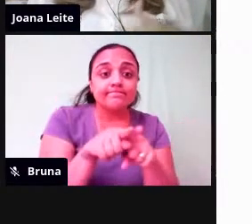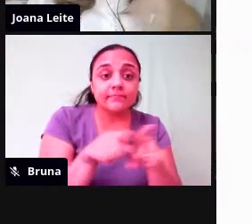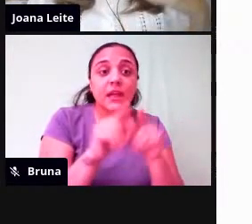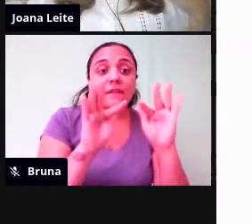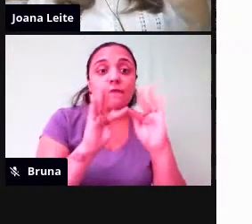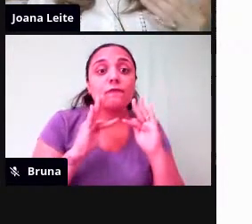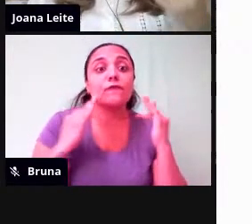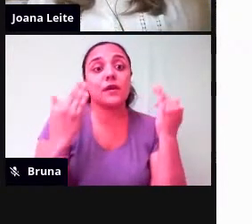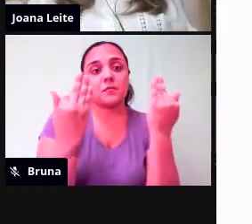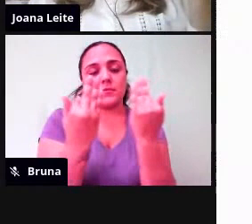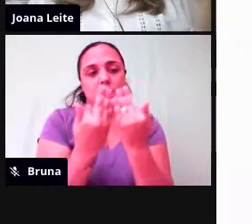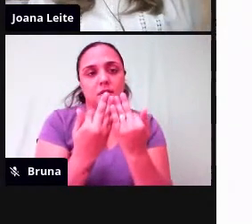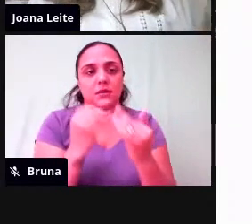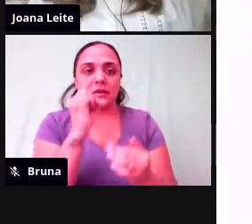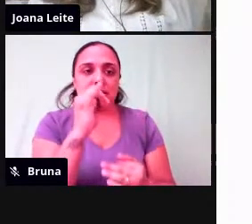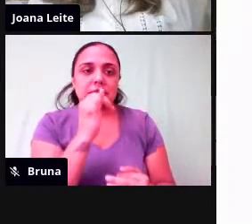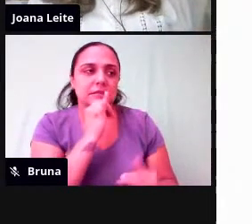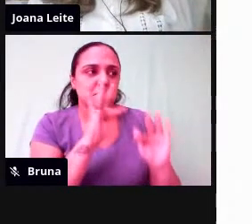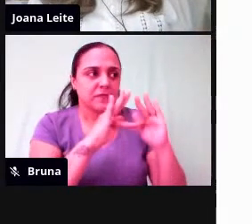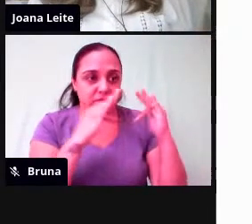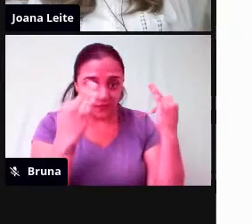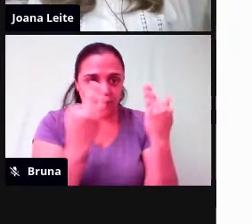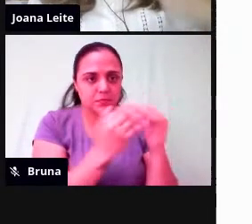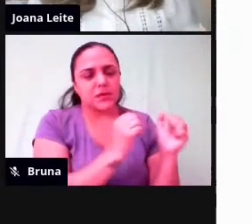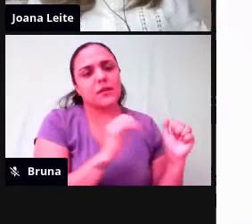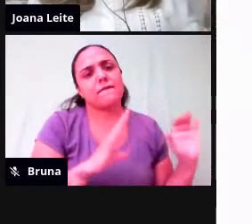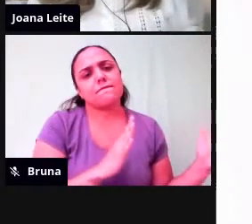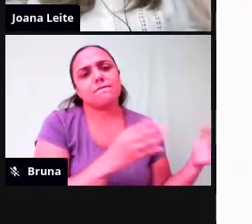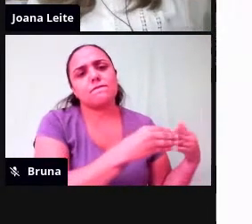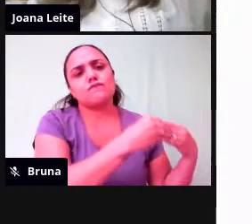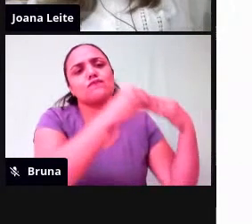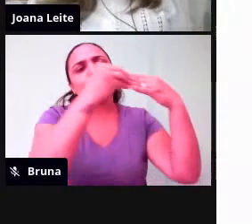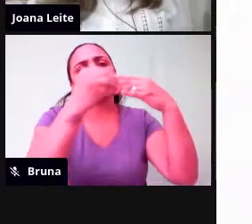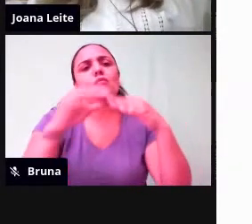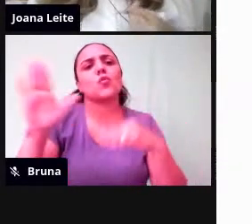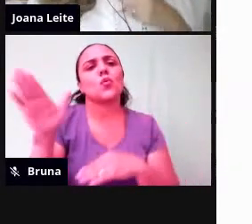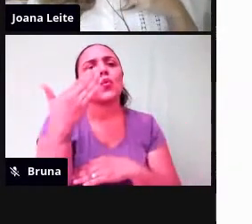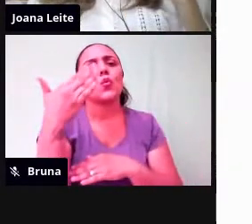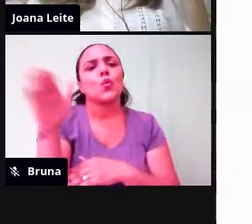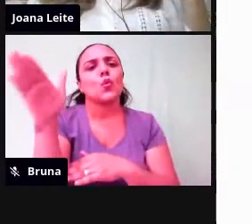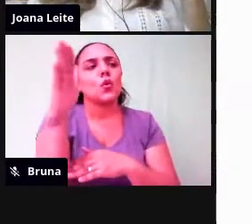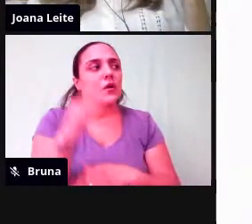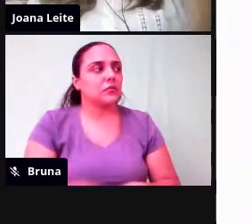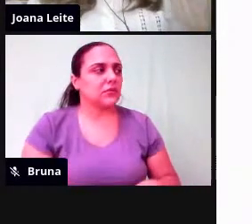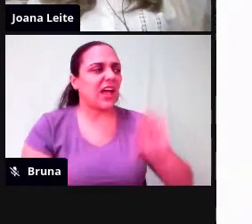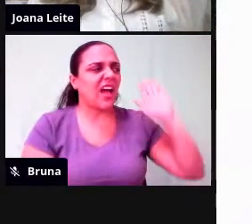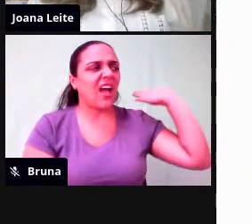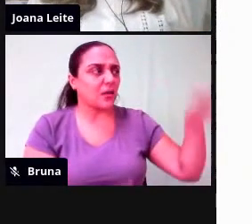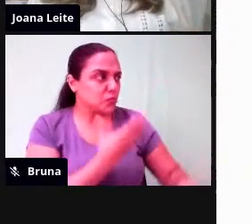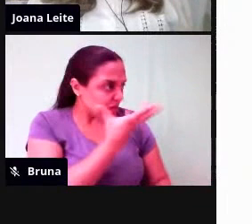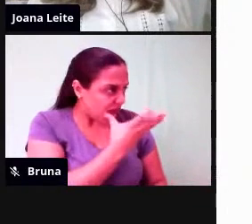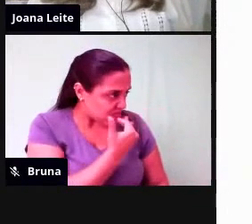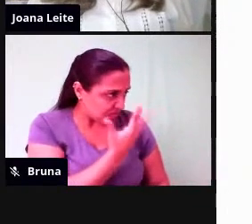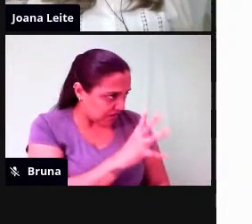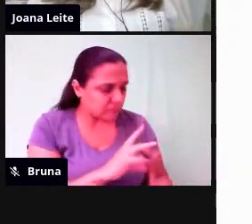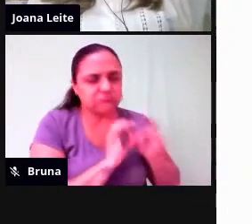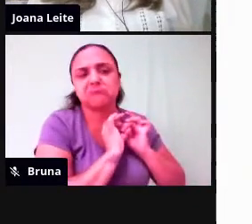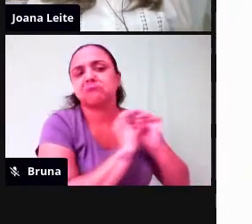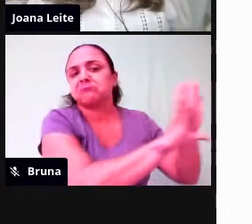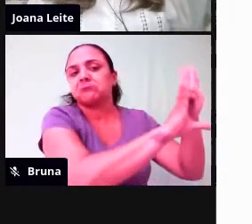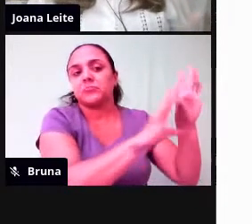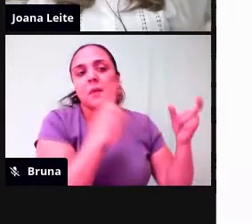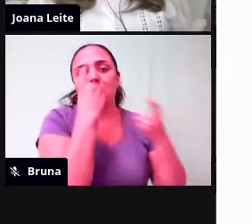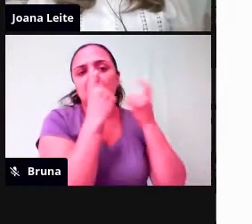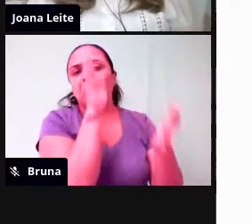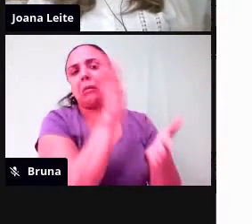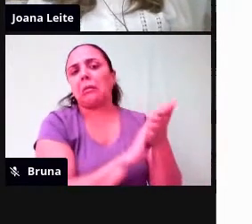família, uma família que, quando sai, tem que se preocupar com o que a criança vai comer, o estresse familiar, né? Toda aquela angústia que os pais